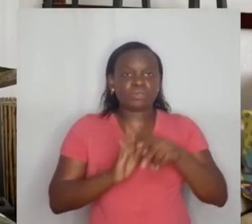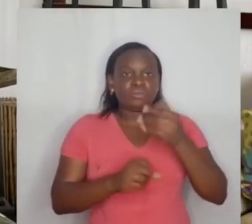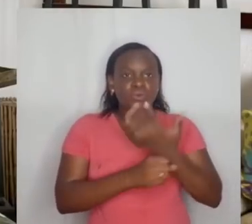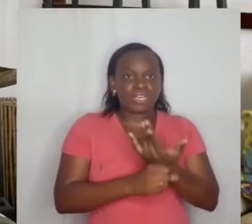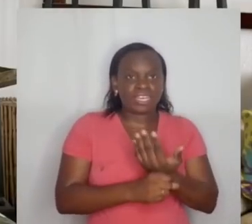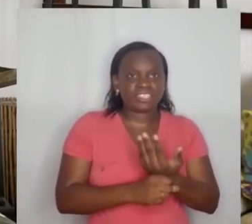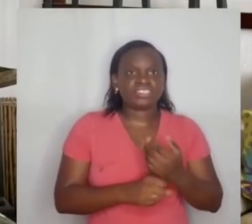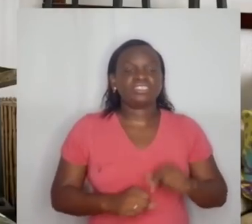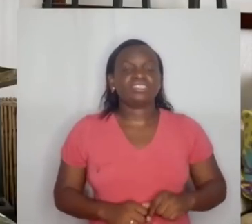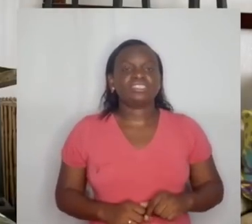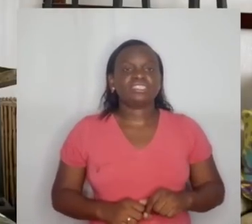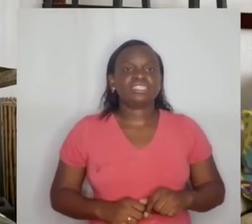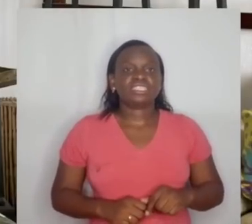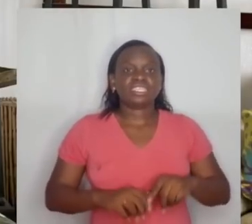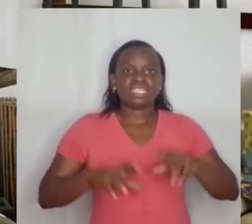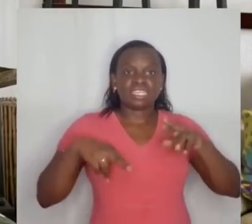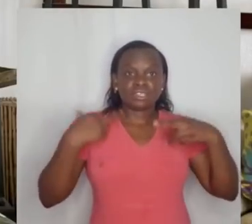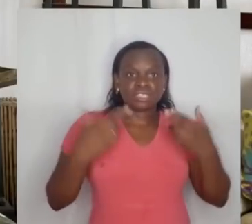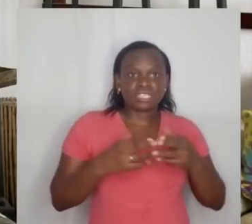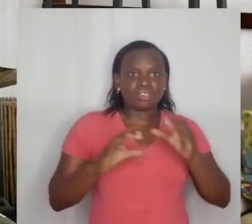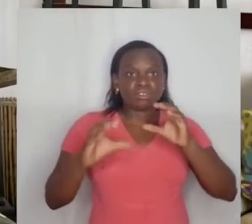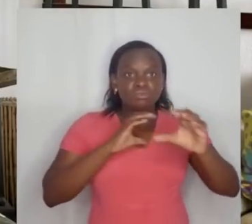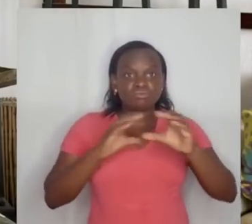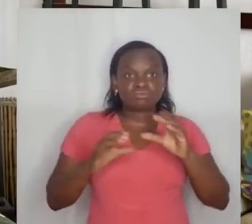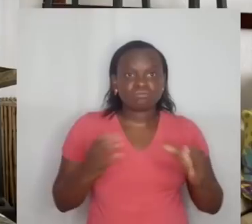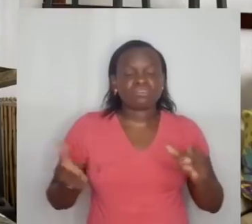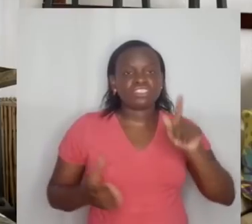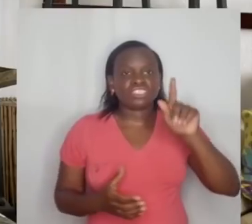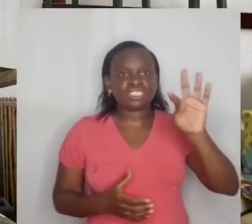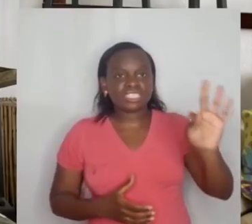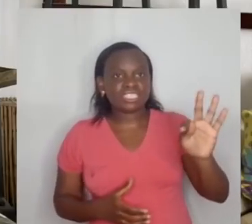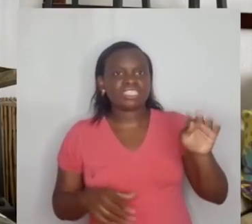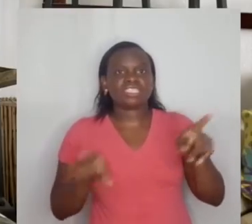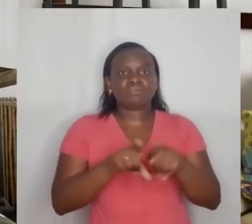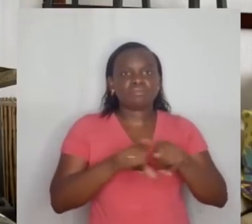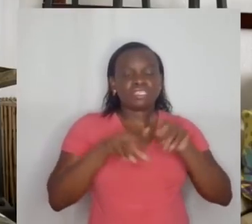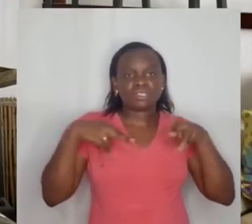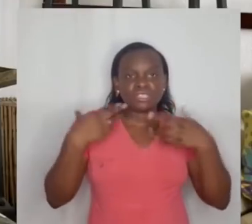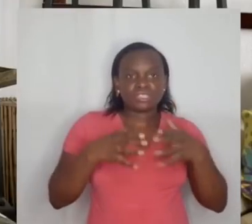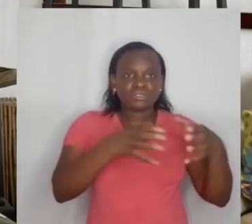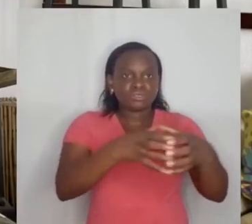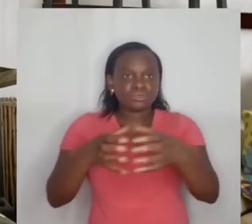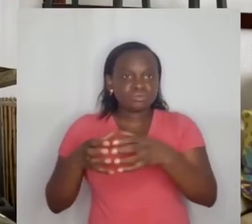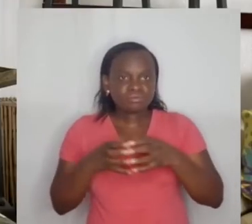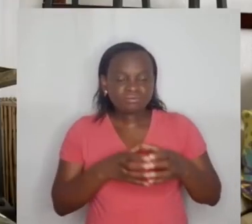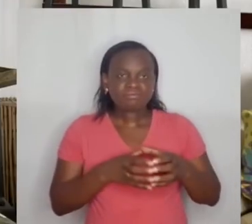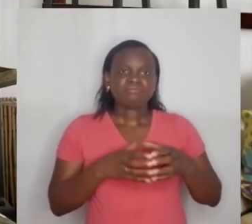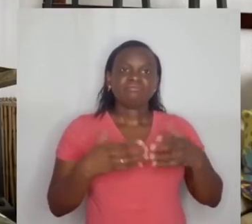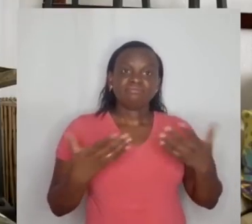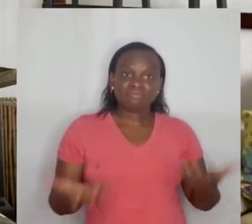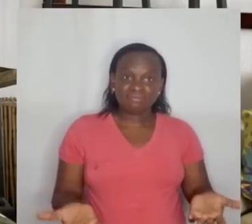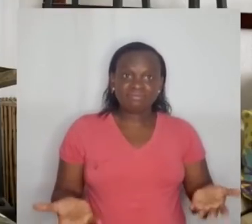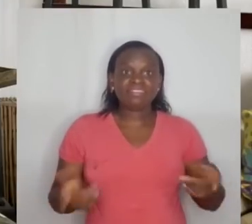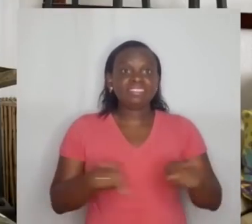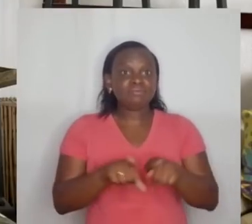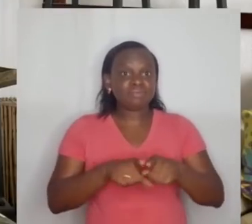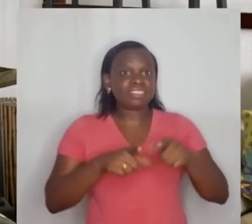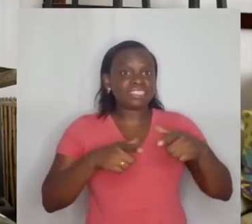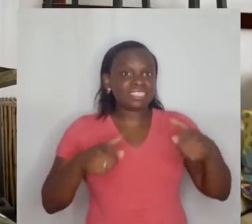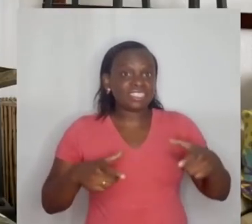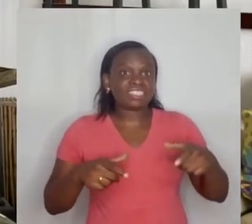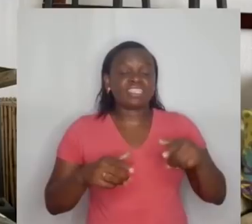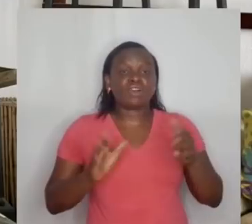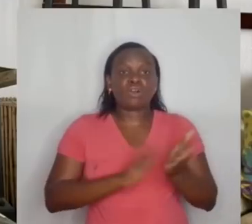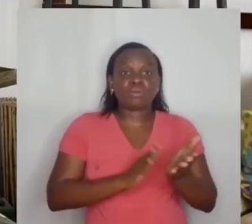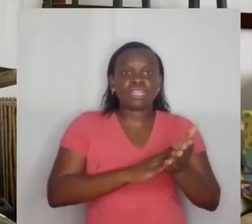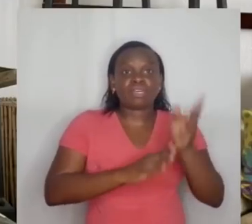Pós-Graduandos da UERJ, em sessões de comunicações de GTs, em reuniões de entidades e na sessão de homenagem